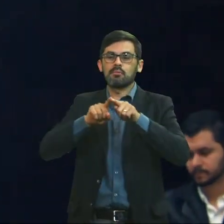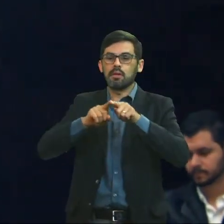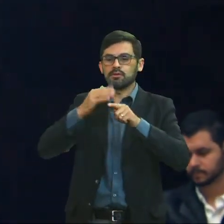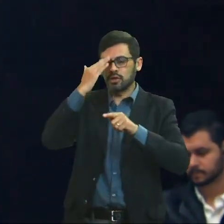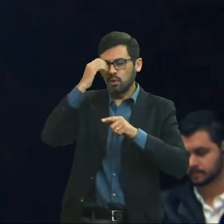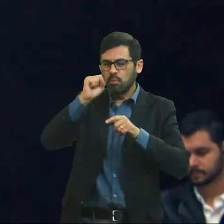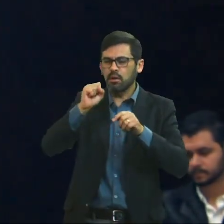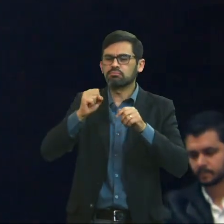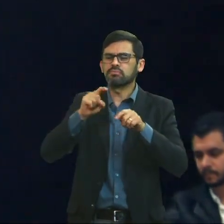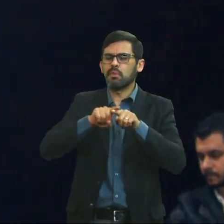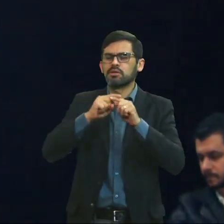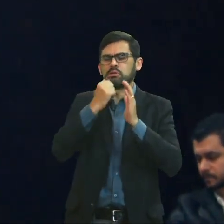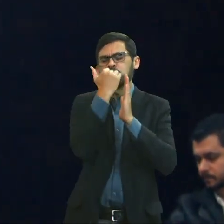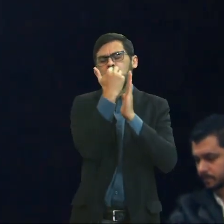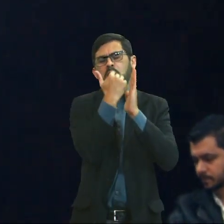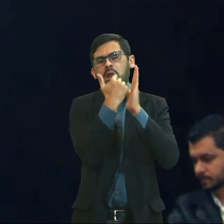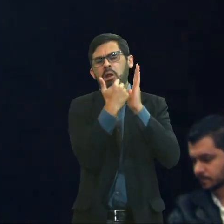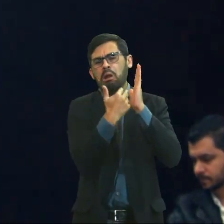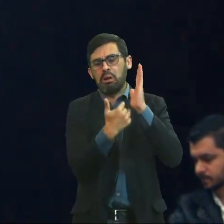podia fazer uma lista.